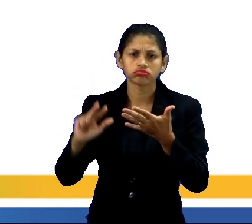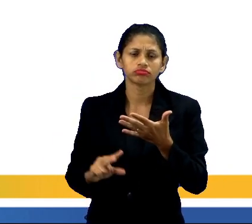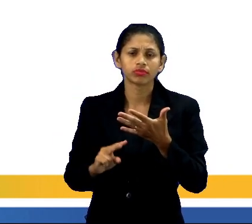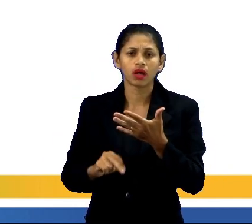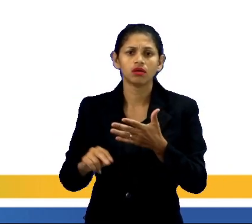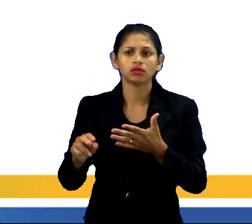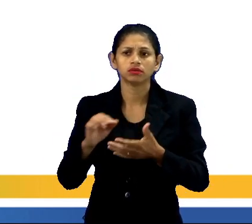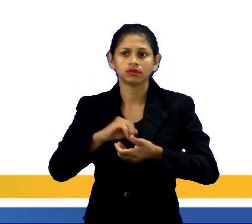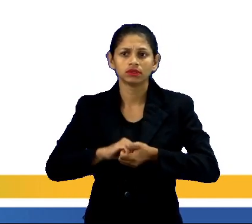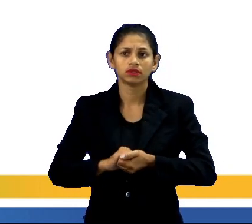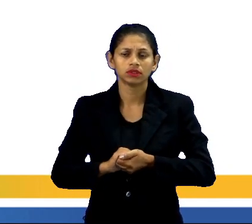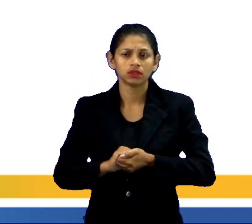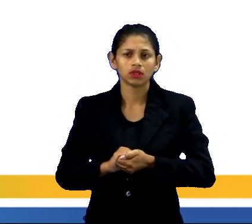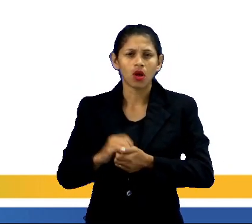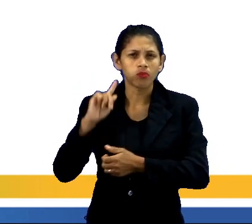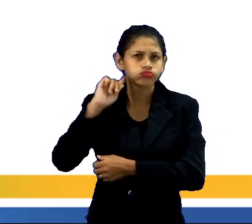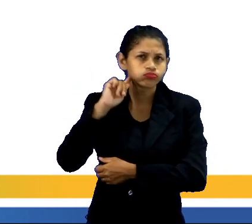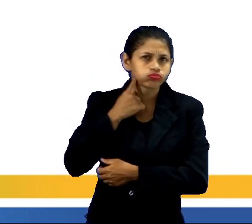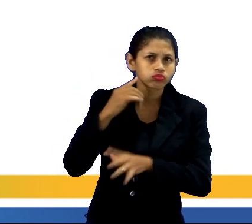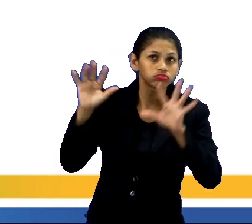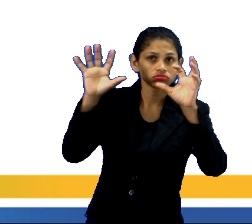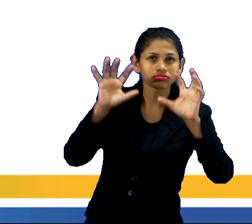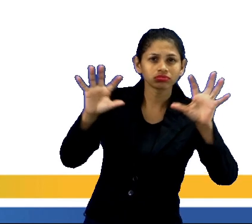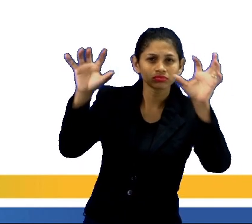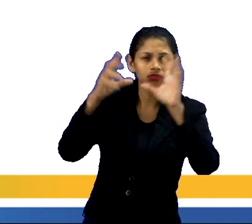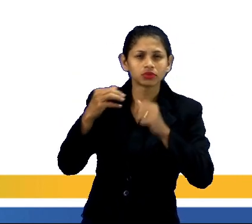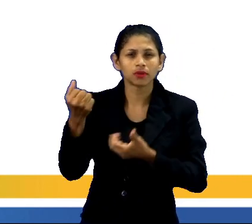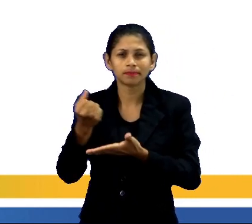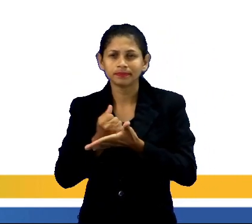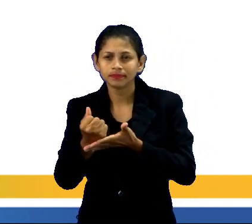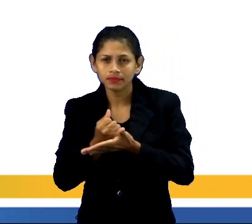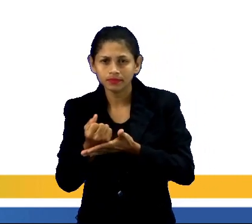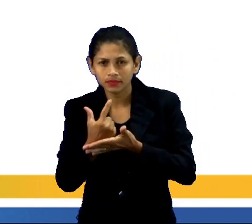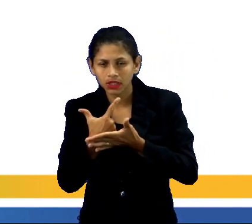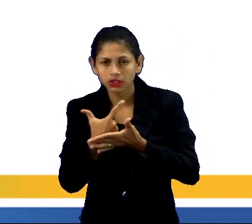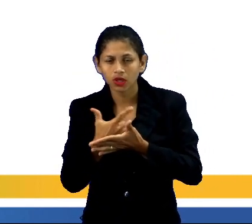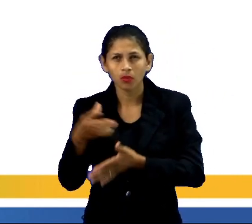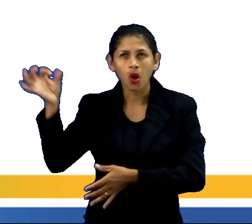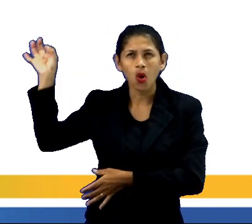poluição, 2%, medicamento, raios UV,